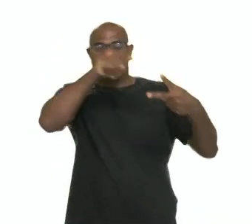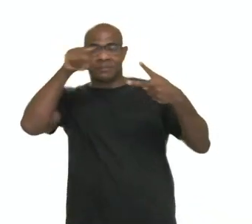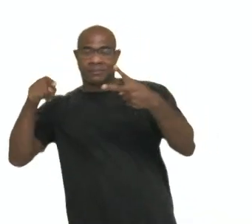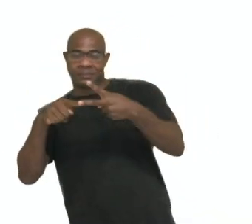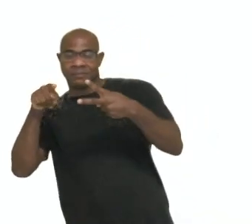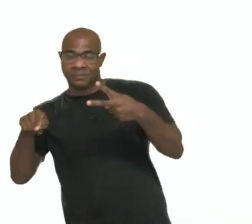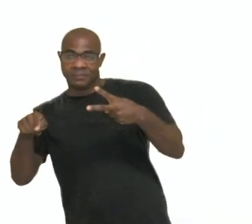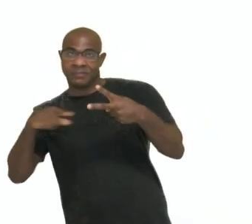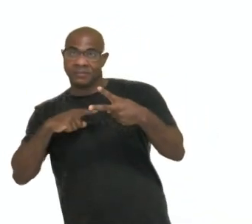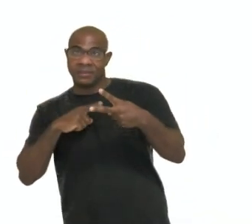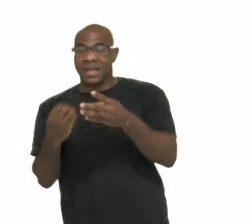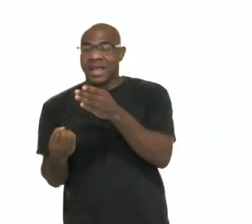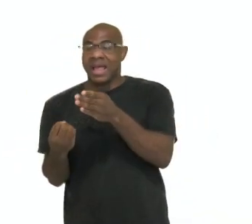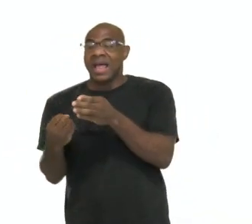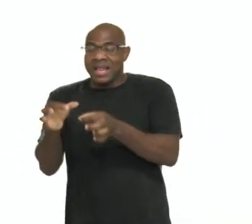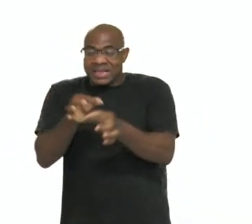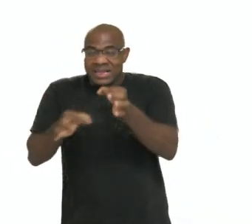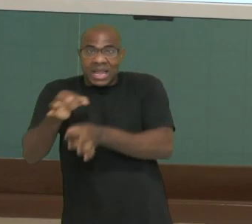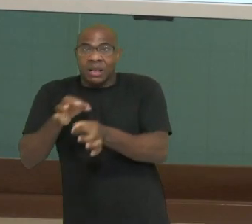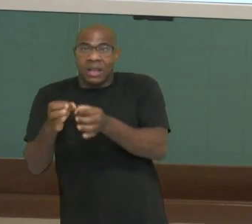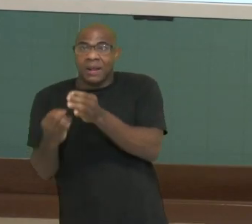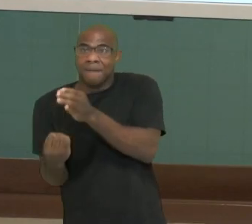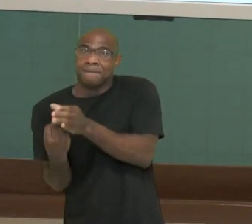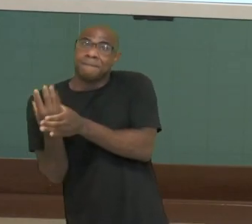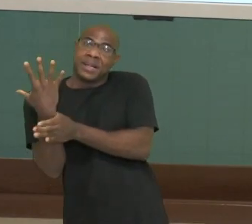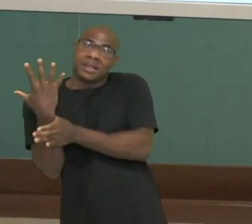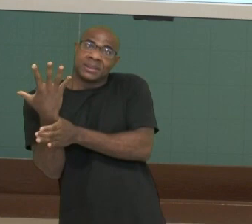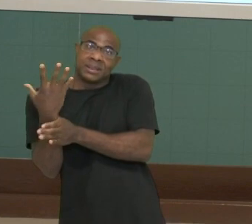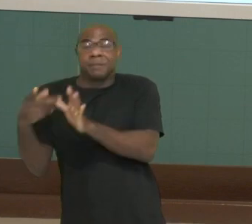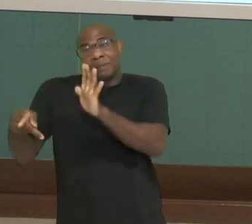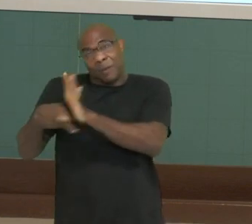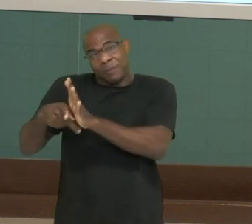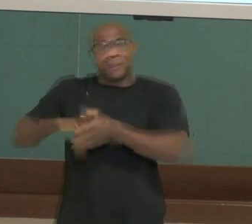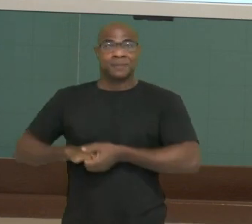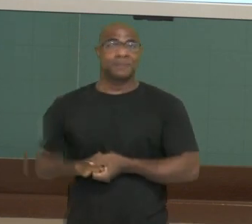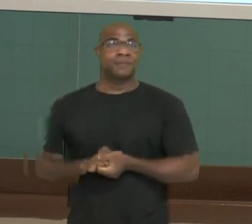célula vegetal, que seria a célula das plantas.